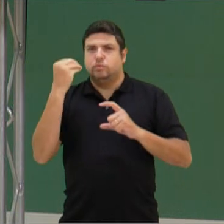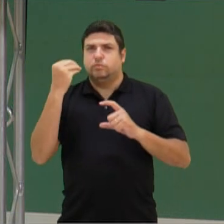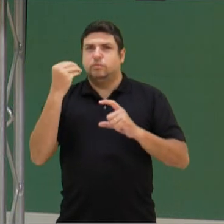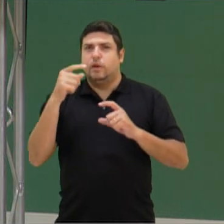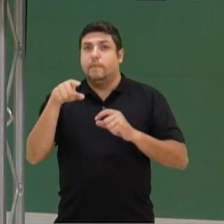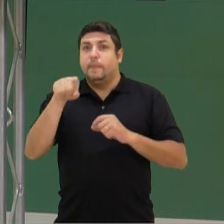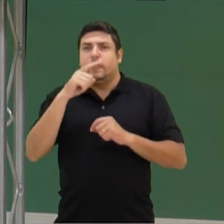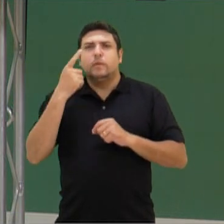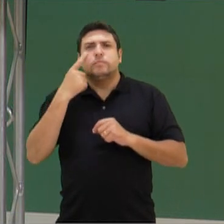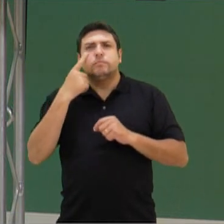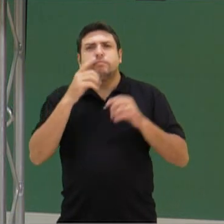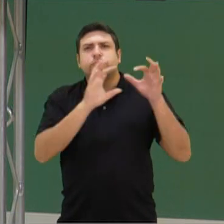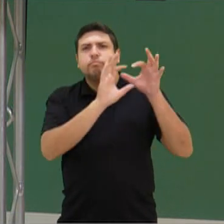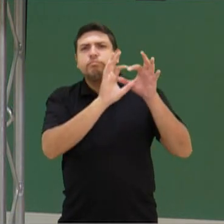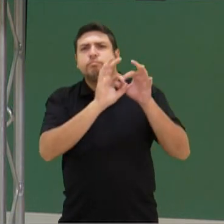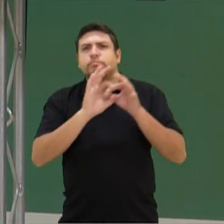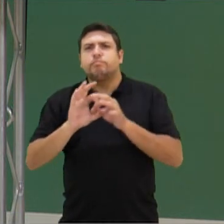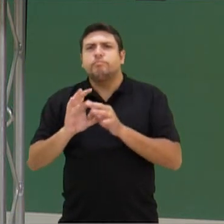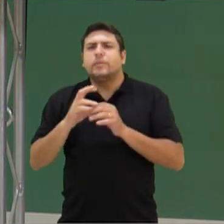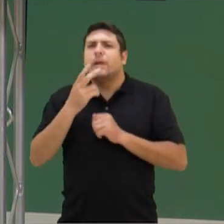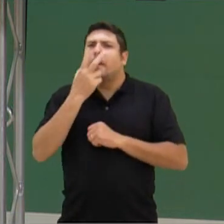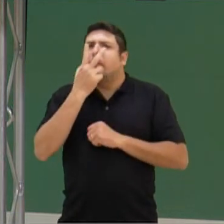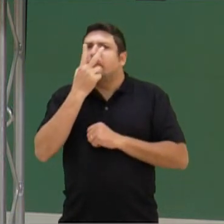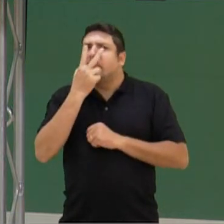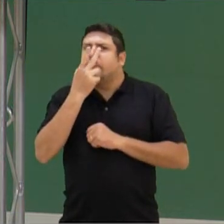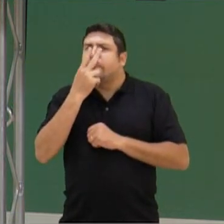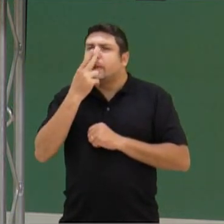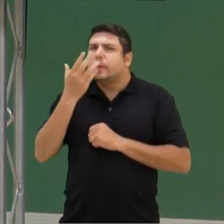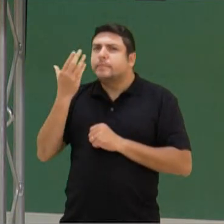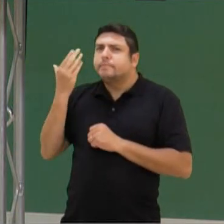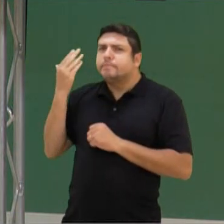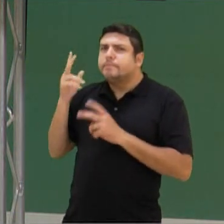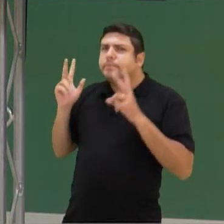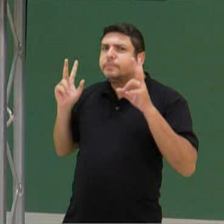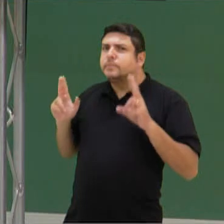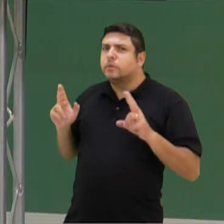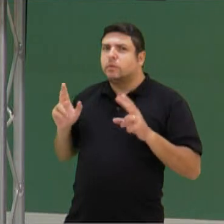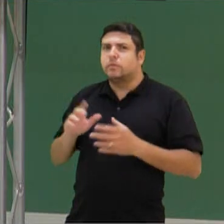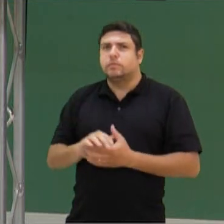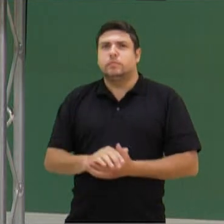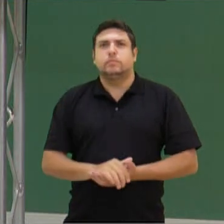contexto, ele é muito parecido com o que já vimos, mas vamos à frente então.